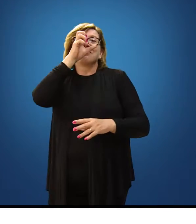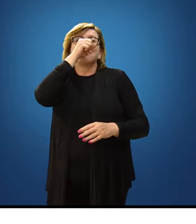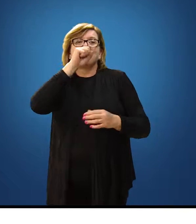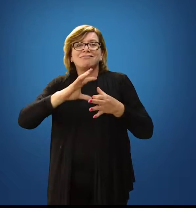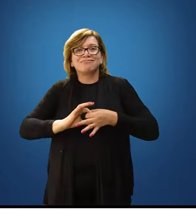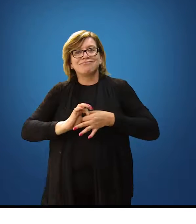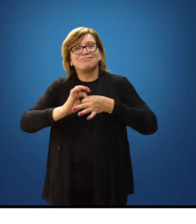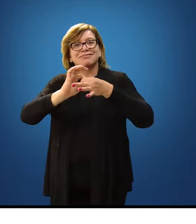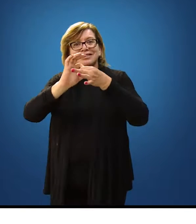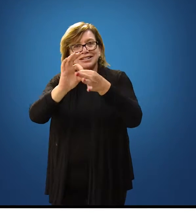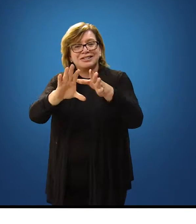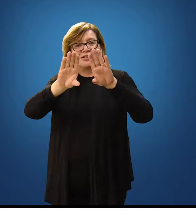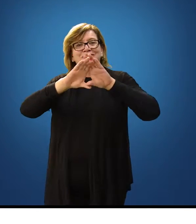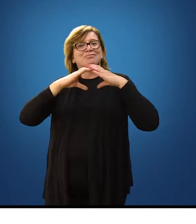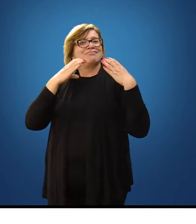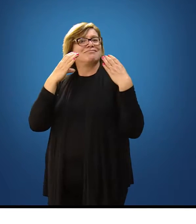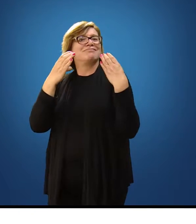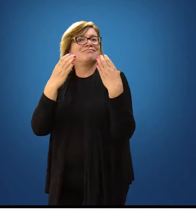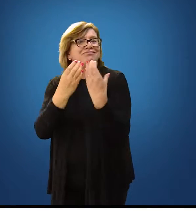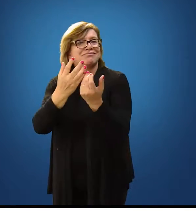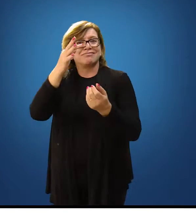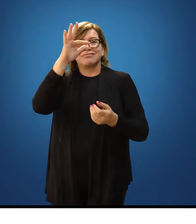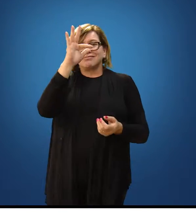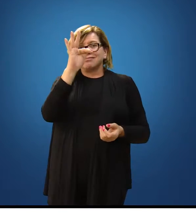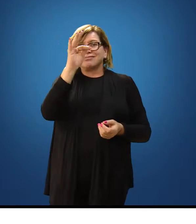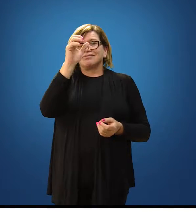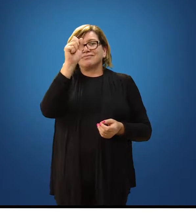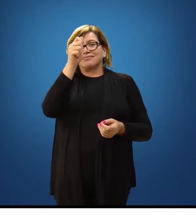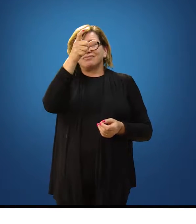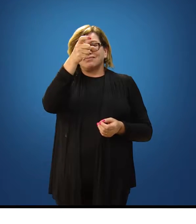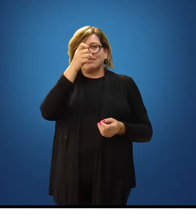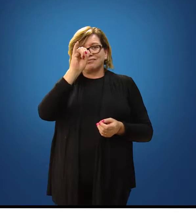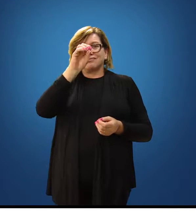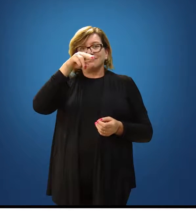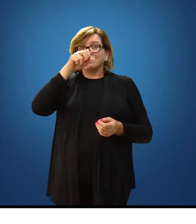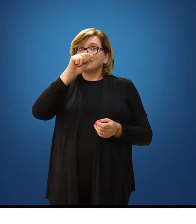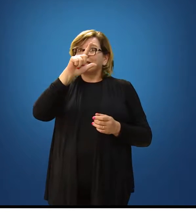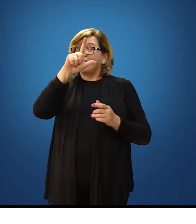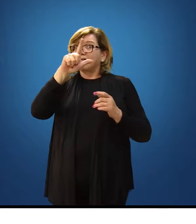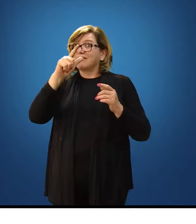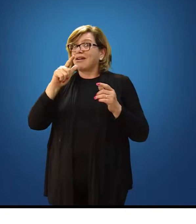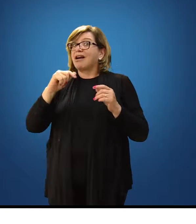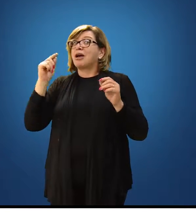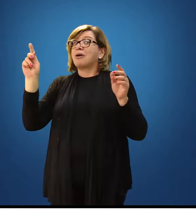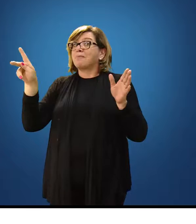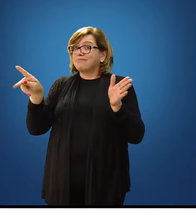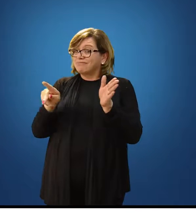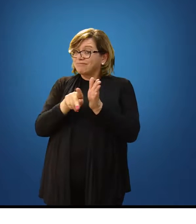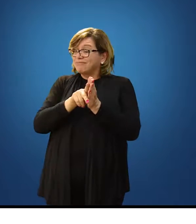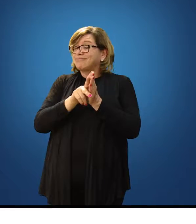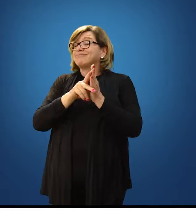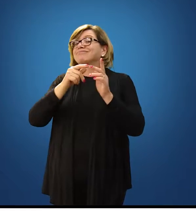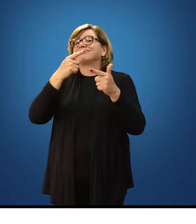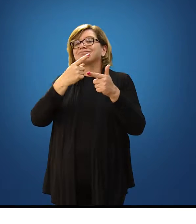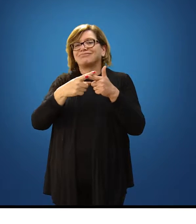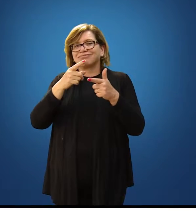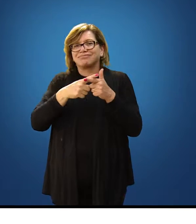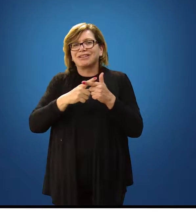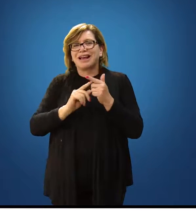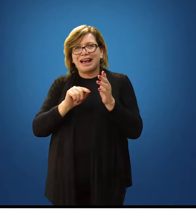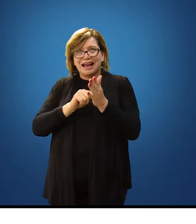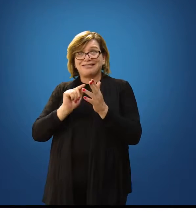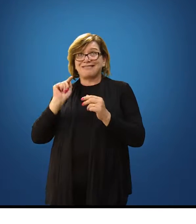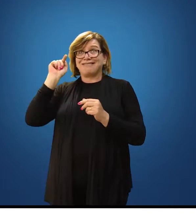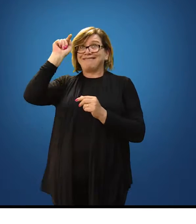comunidades tradicionais de faxinais. Vejam bem, é uma consequência do problema, isso daqui estava lá em cima, não é? Aí aqui a